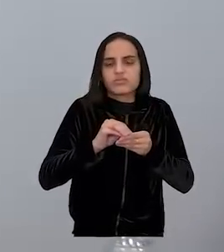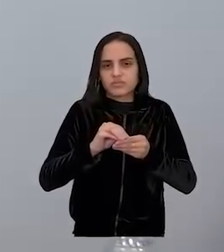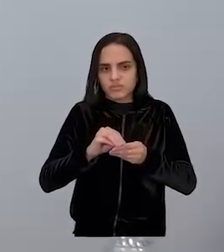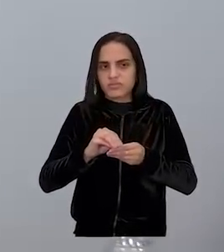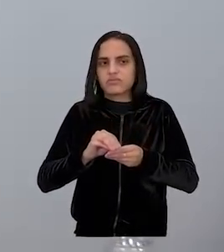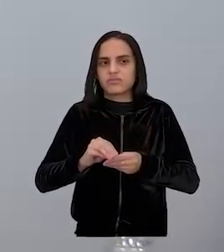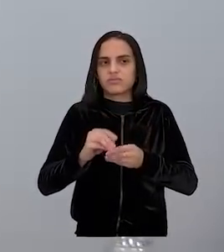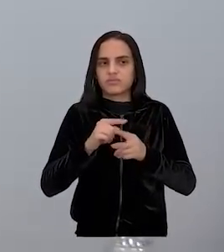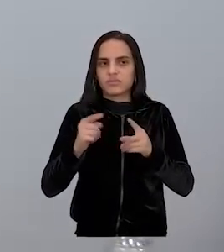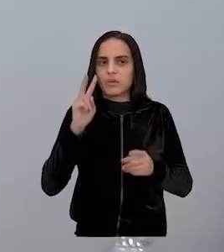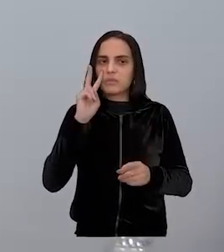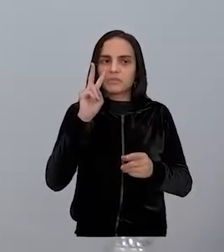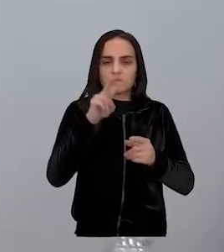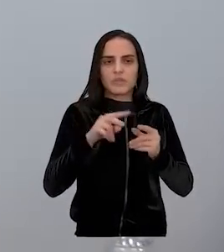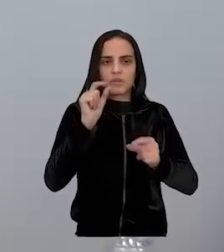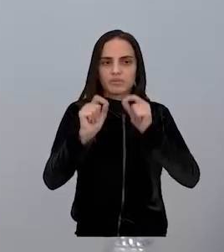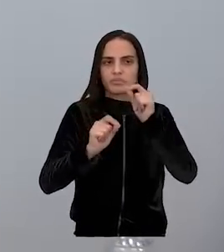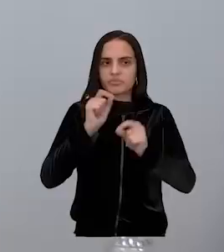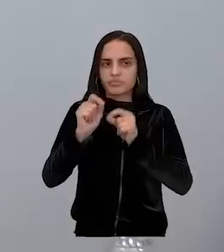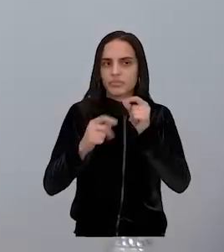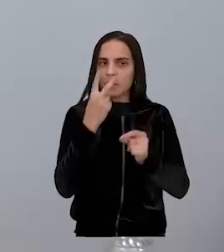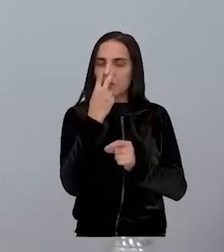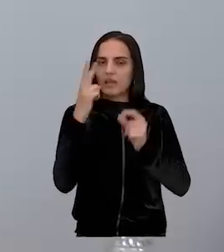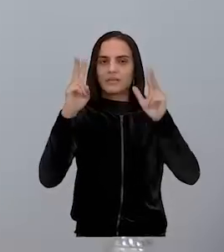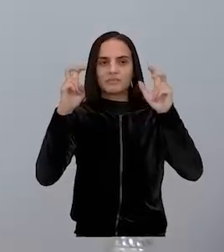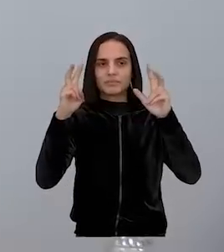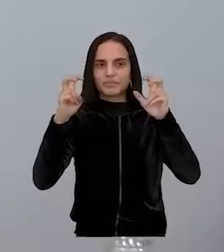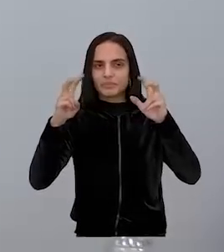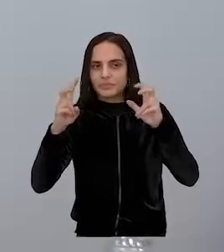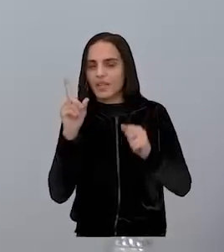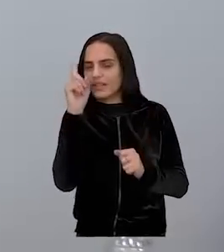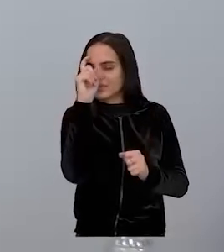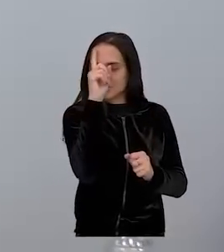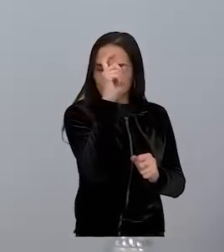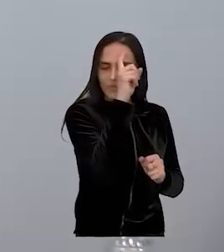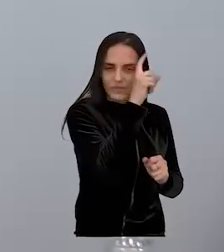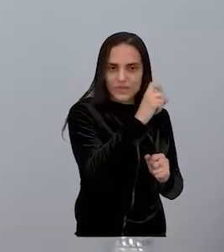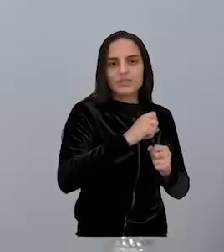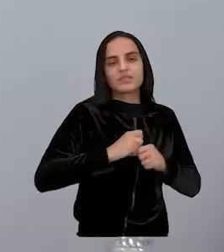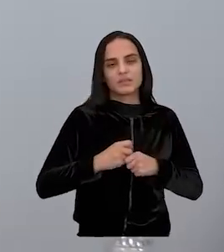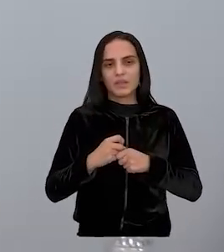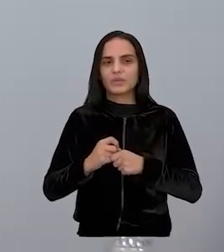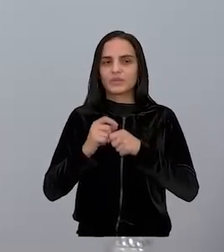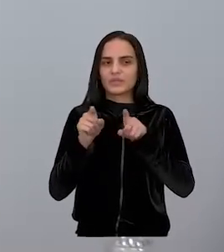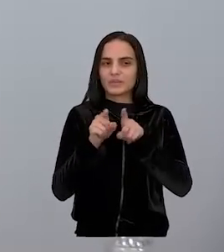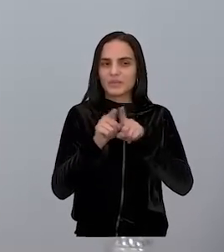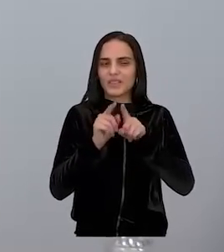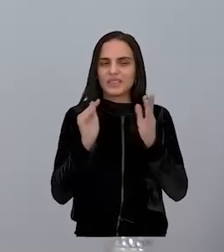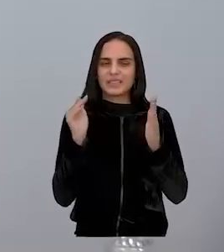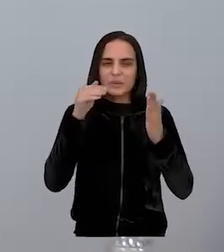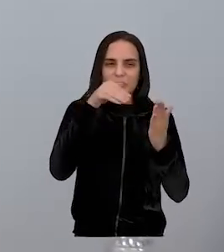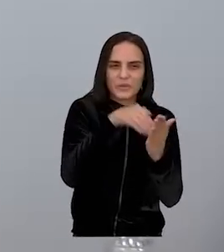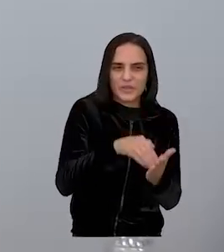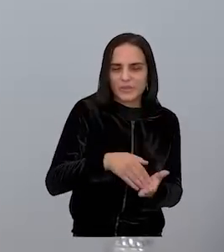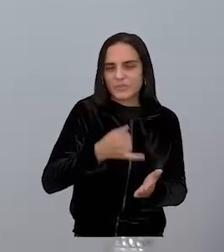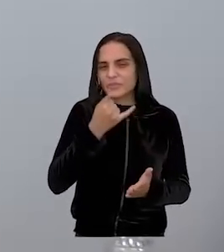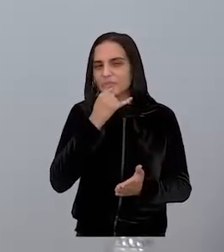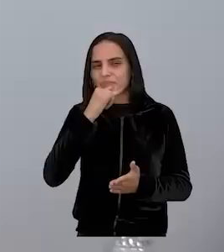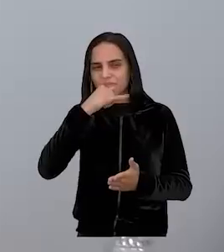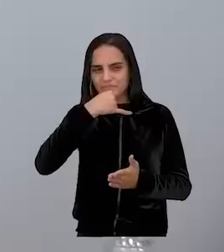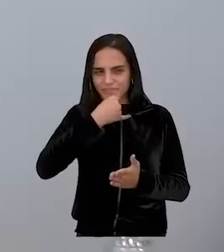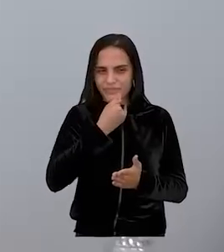linguagem mais comum para vocês, minhocas na cabeça. E como eu falei, muitas das vezes o final é trágico, gente. É muito,